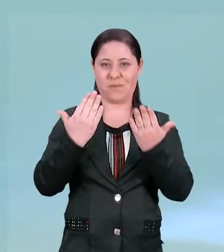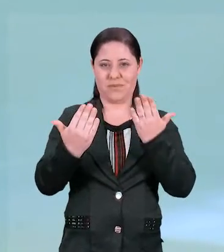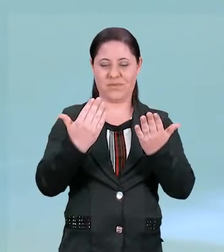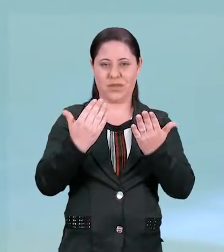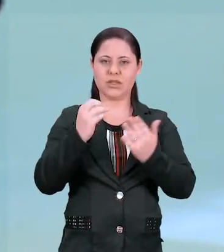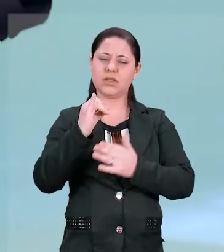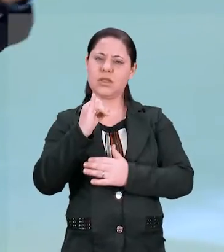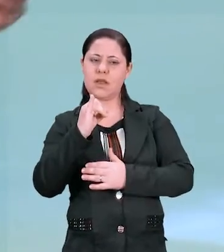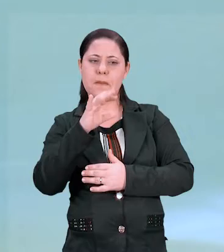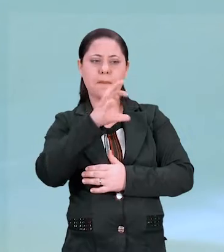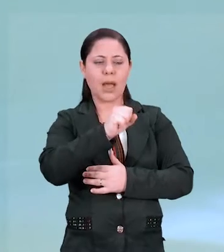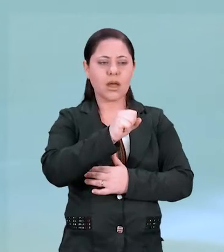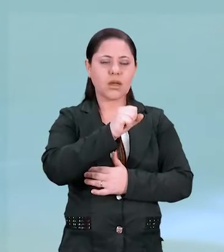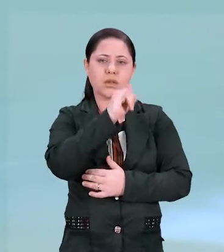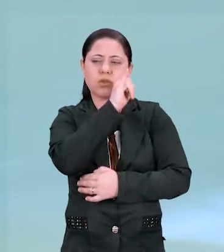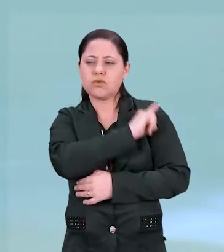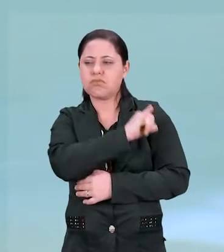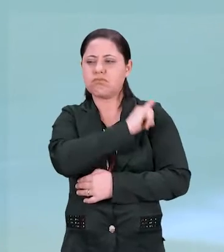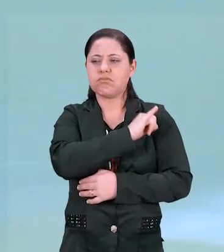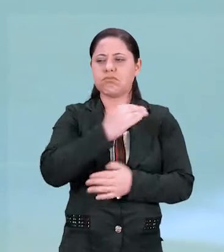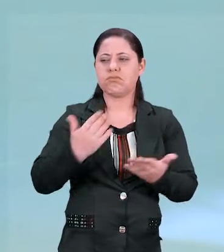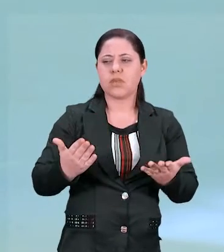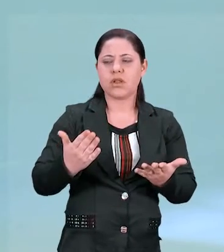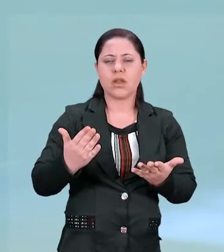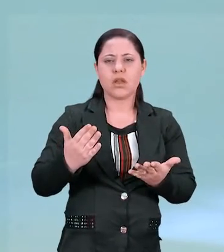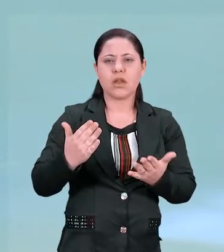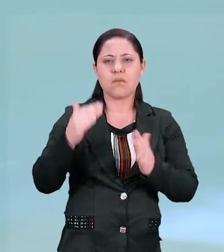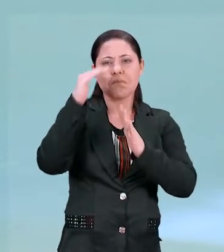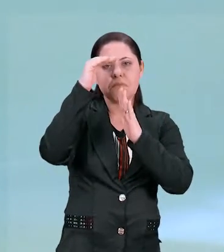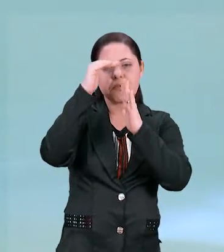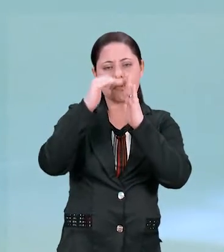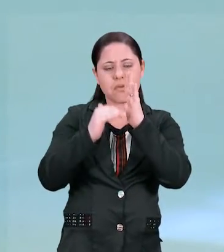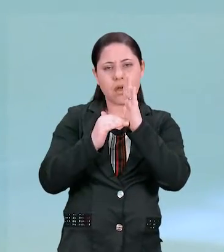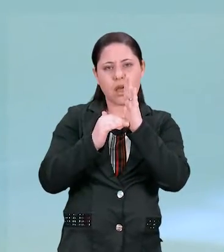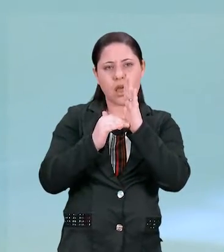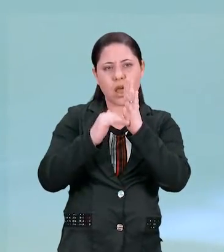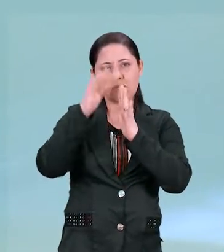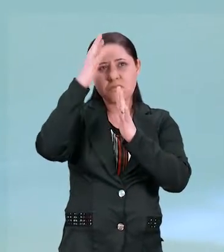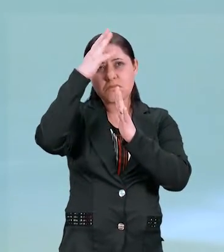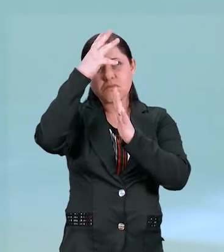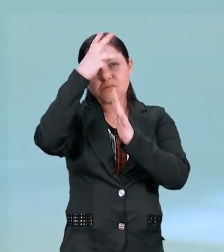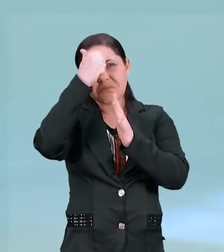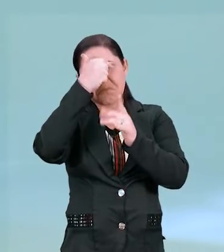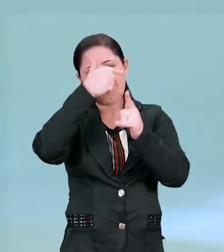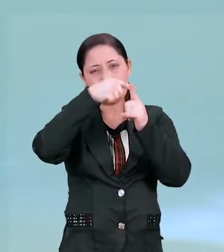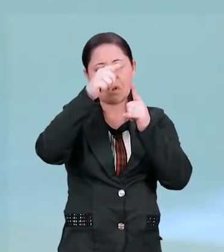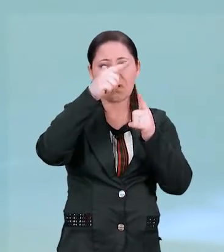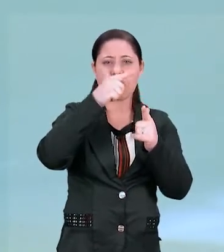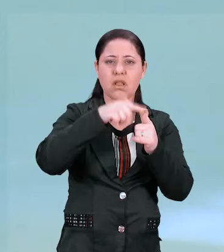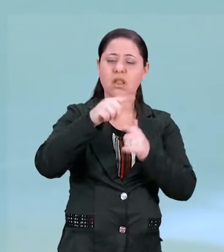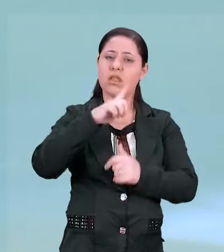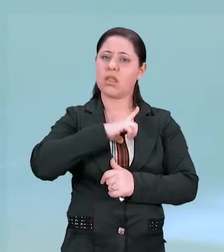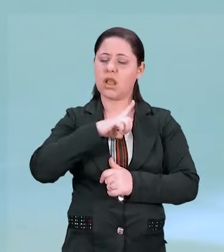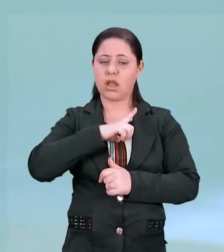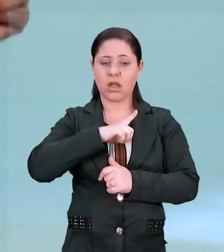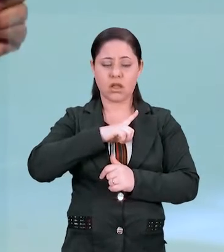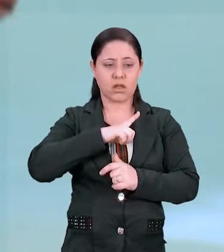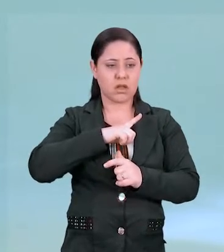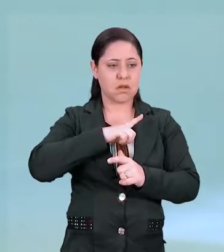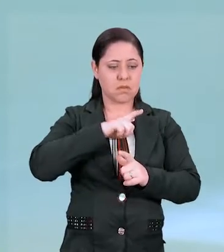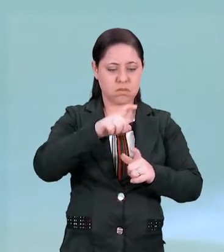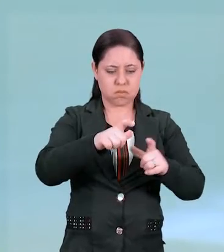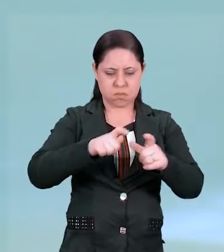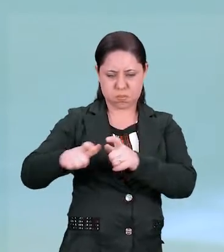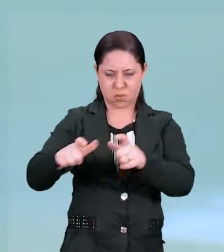Janeiro e de outros estados da federação, de baixíssima elucidação, nós teríamos todos os cenários